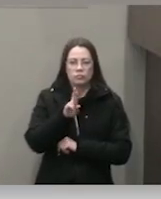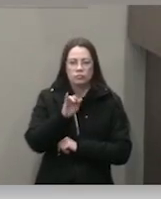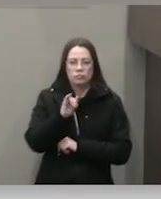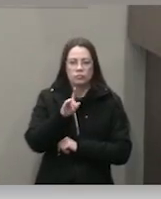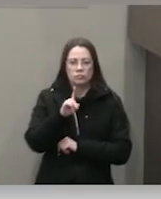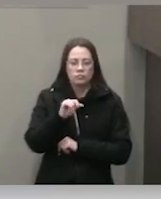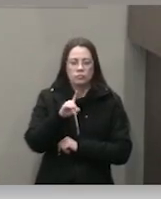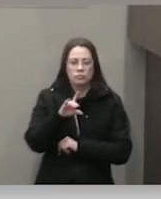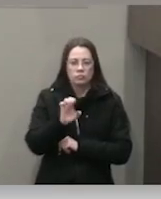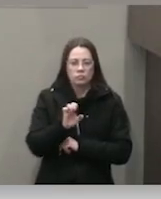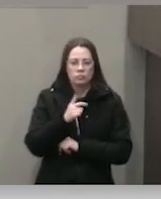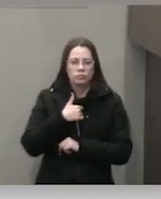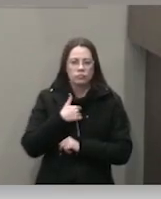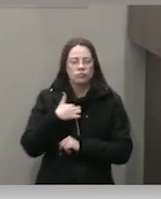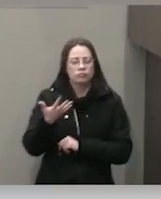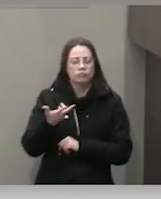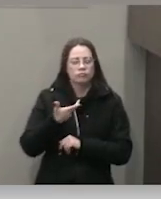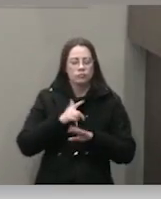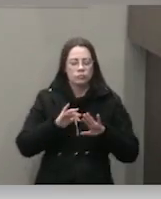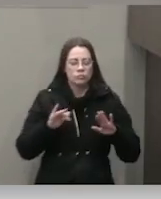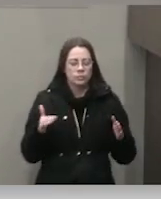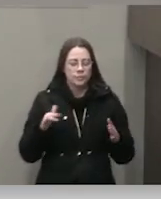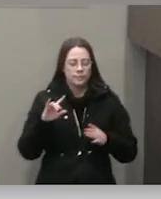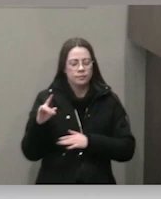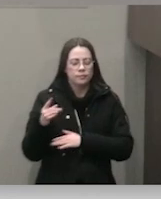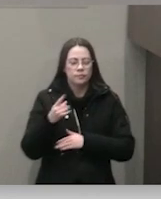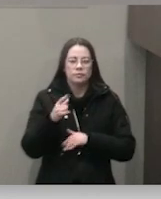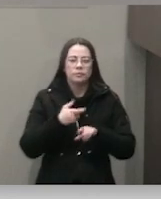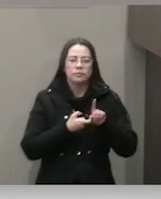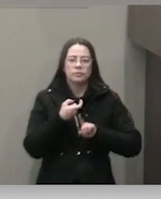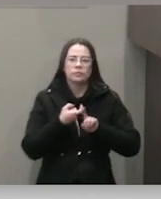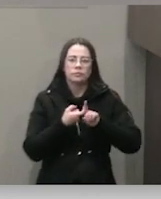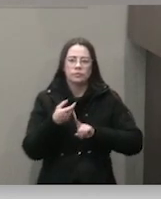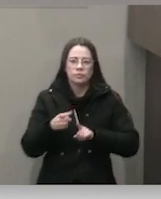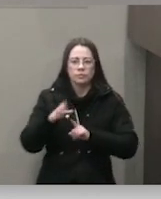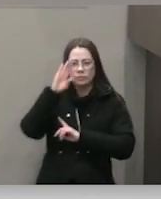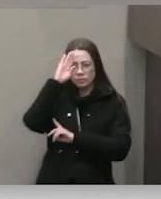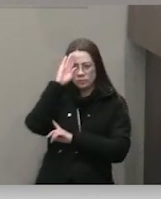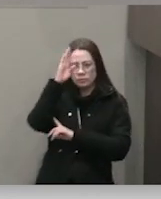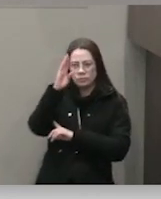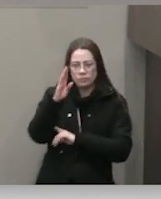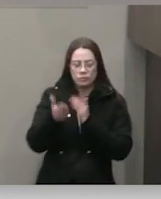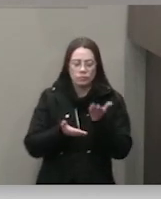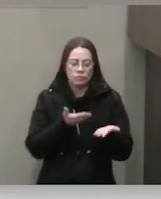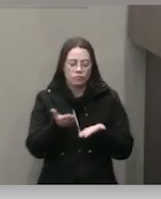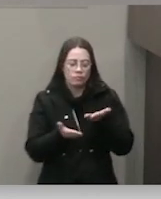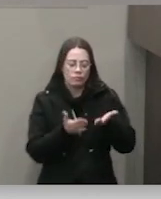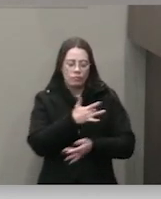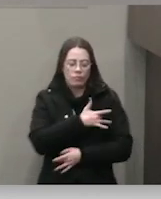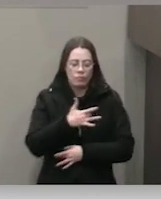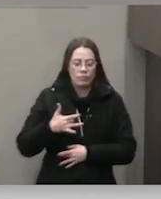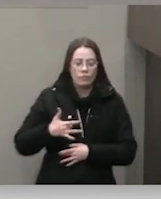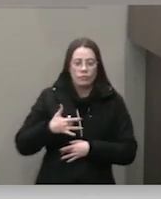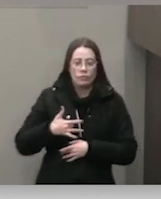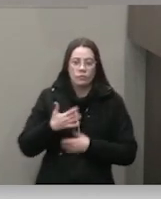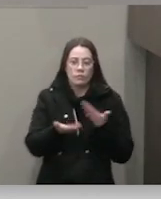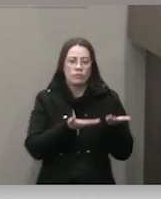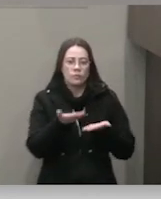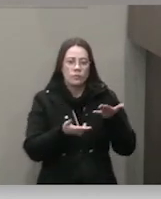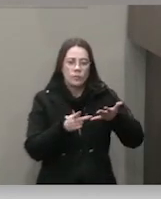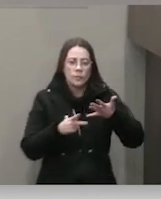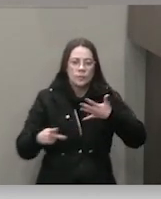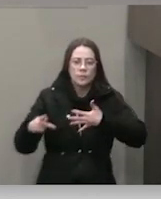várias demandas, né, de agentes, principalmente de agentes de saúde, que todos sabem que prestam um serviço aí prioritário na nossa